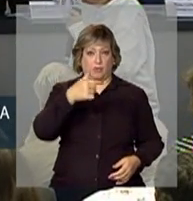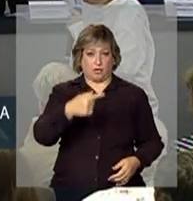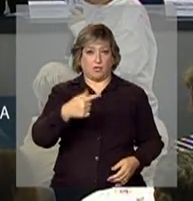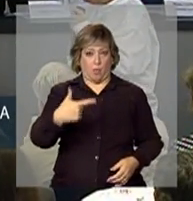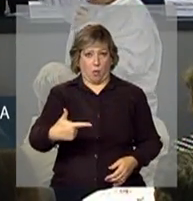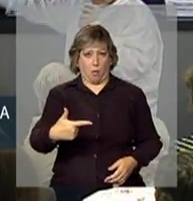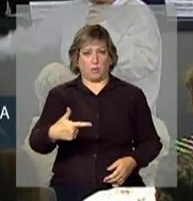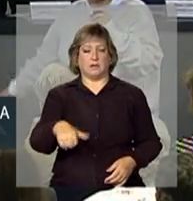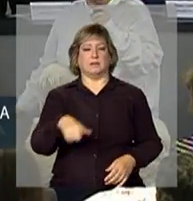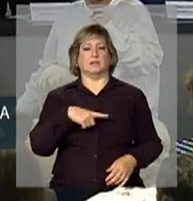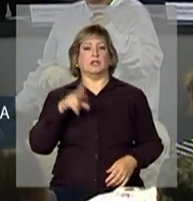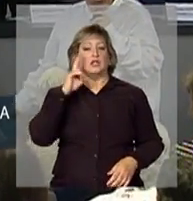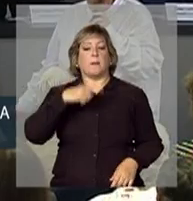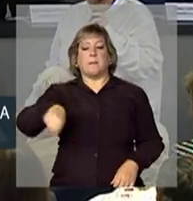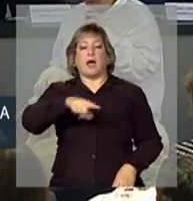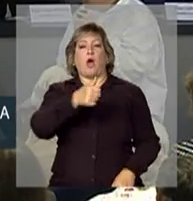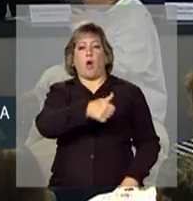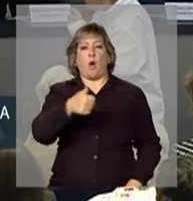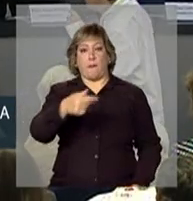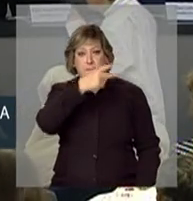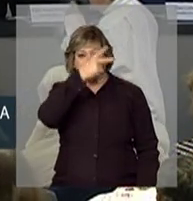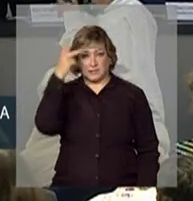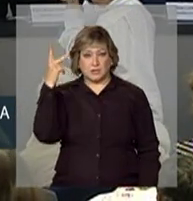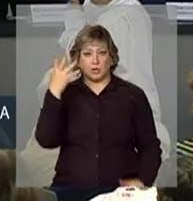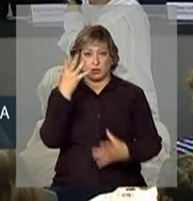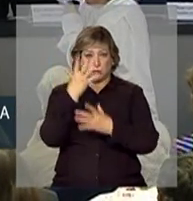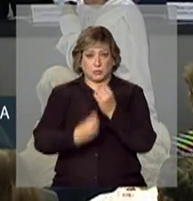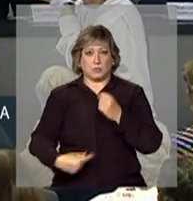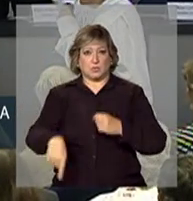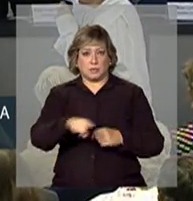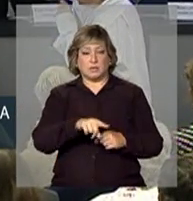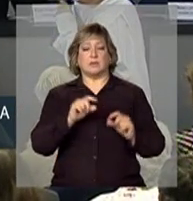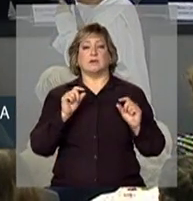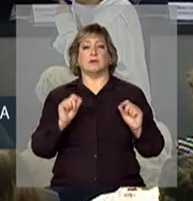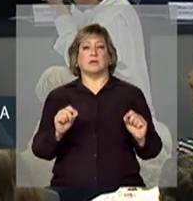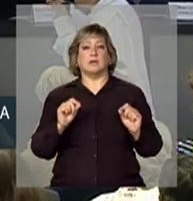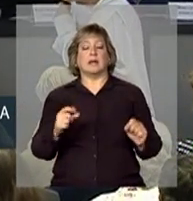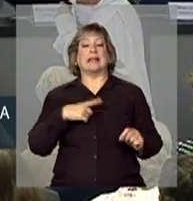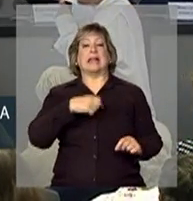1972 sobre essas 11 pessoas desaparecidas perfaz